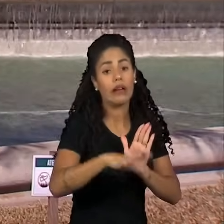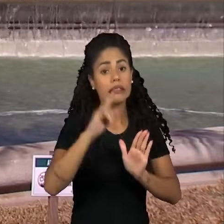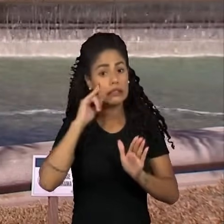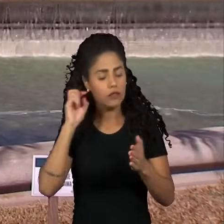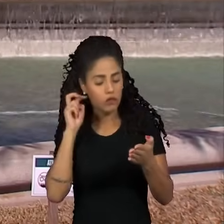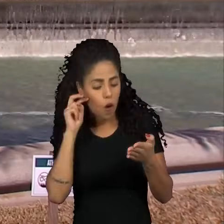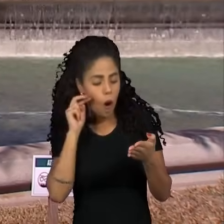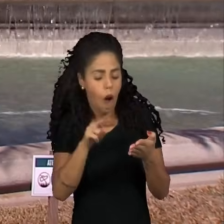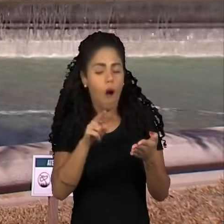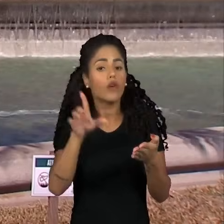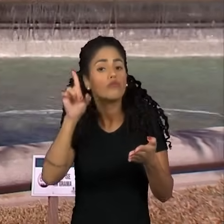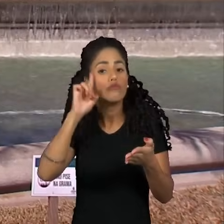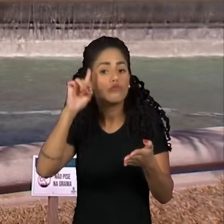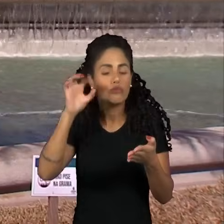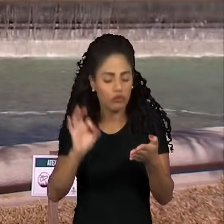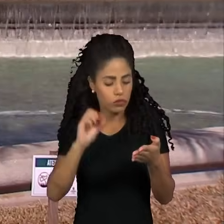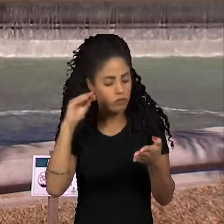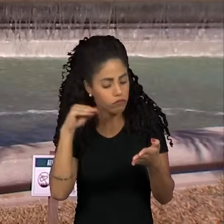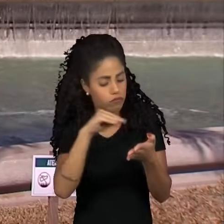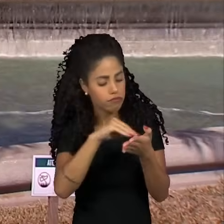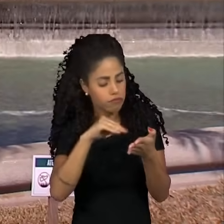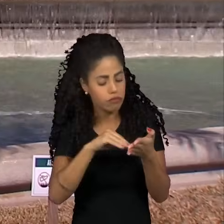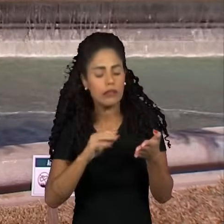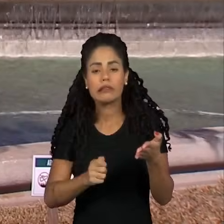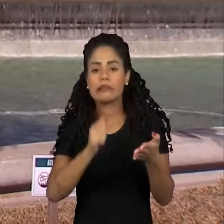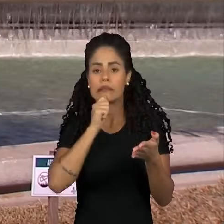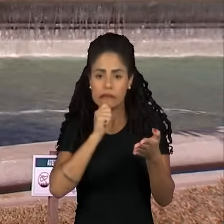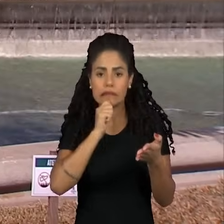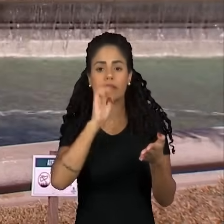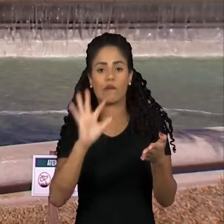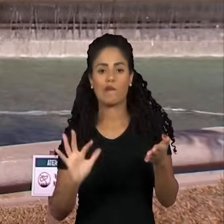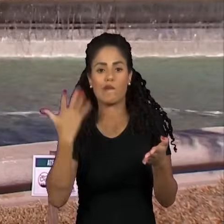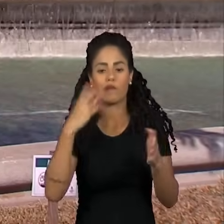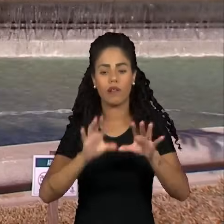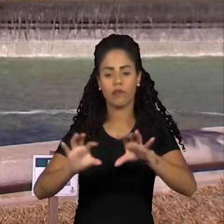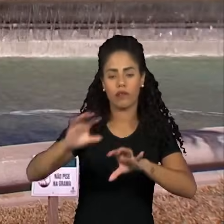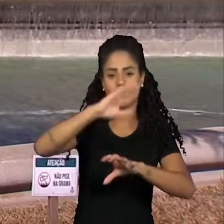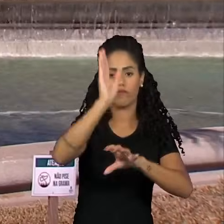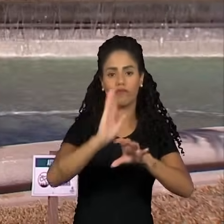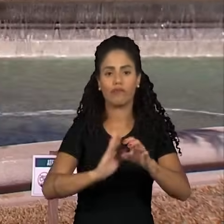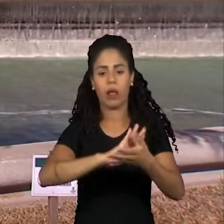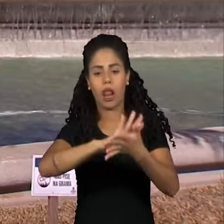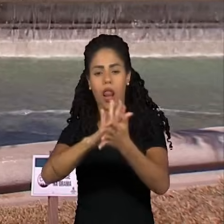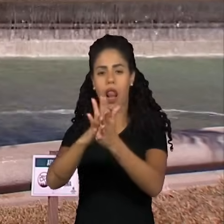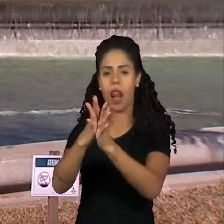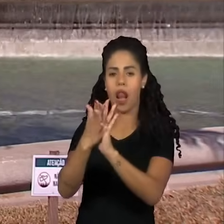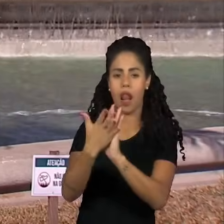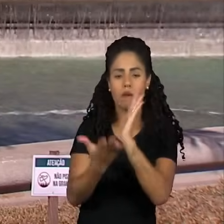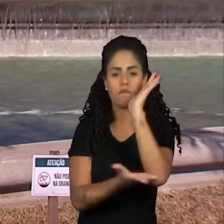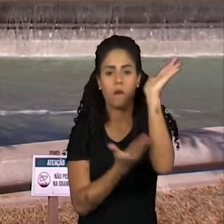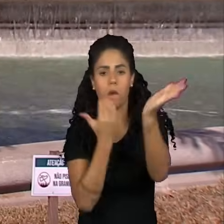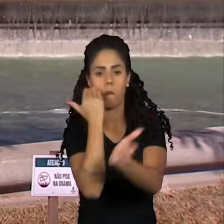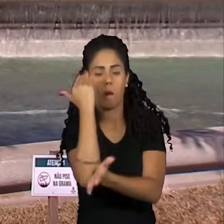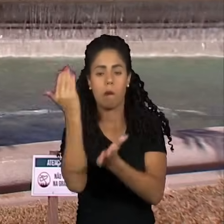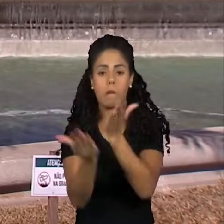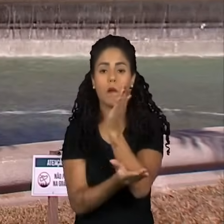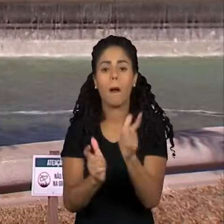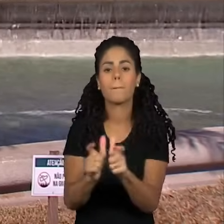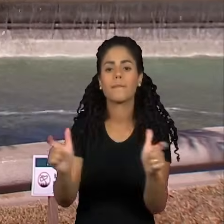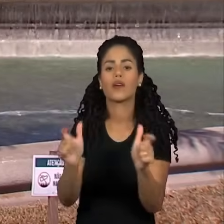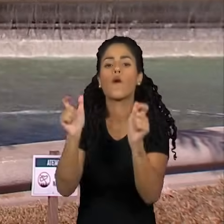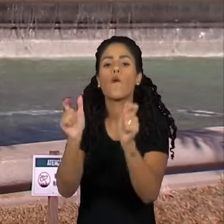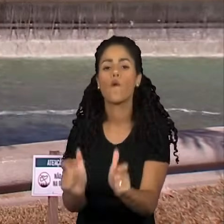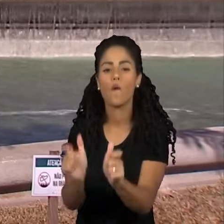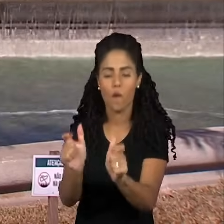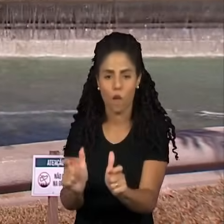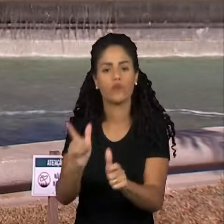de desmatamento da Mata Atlântica, por exemplo, que ainda é uma ameaça no bioma, a grande maioria do desmatamento acontece em